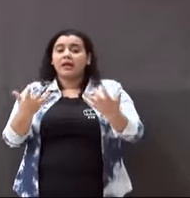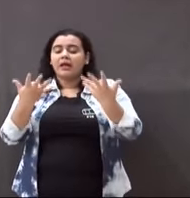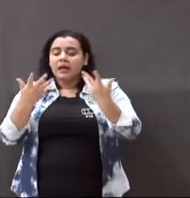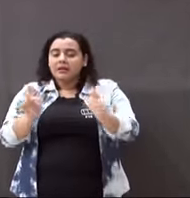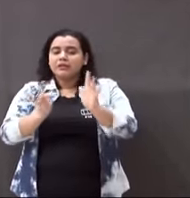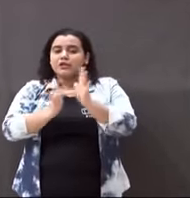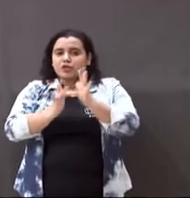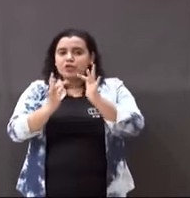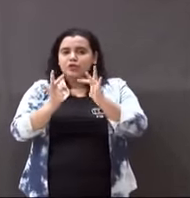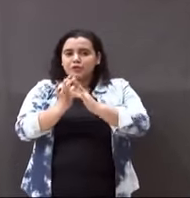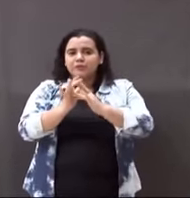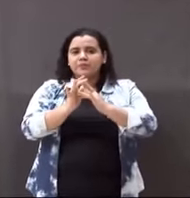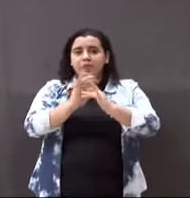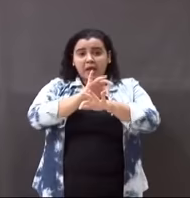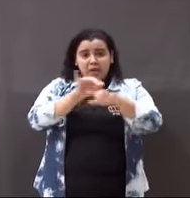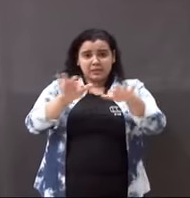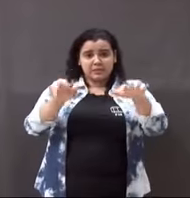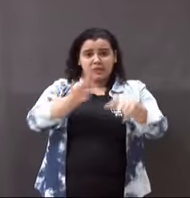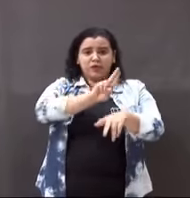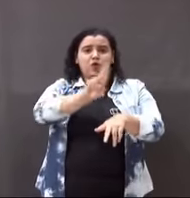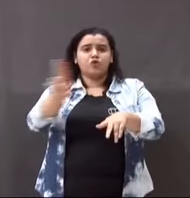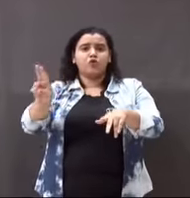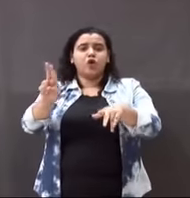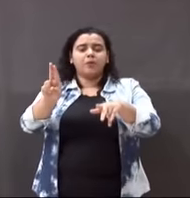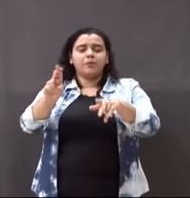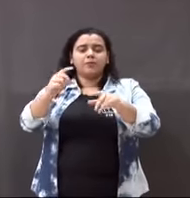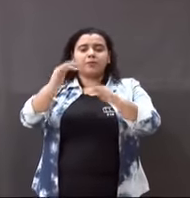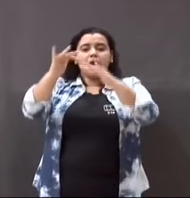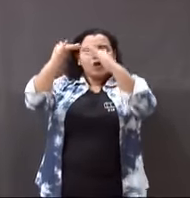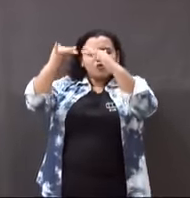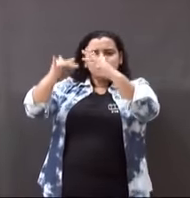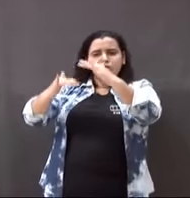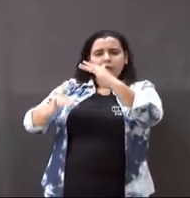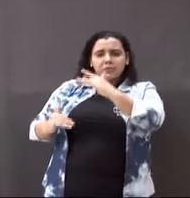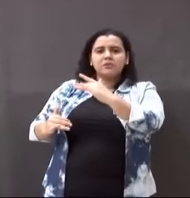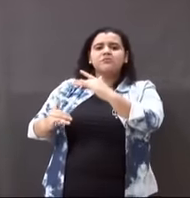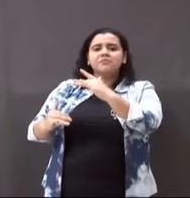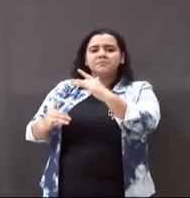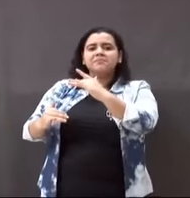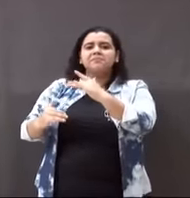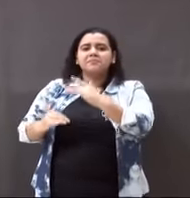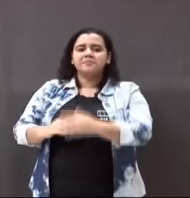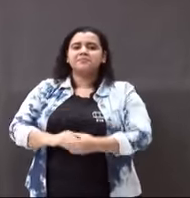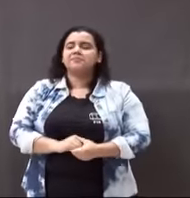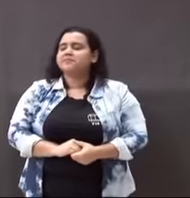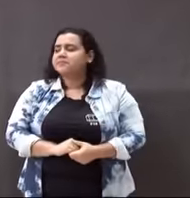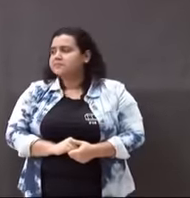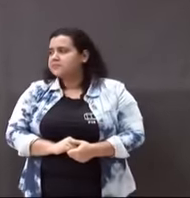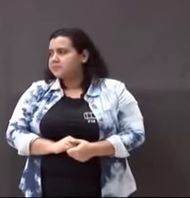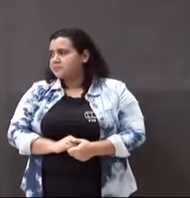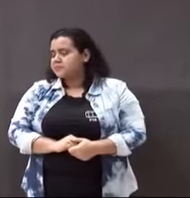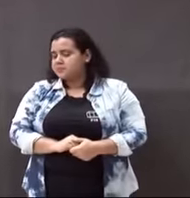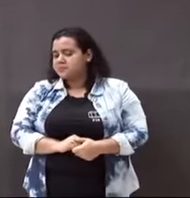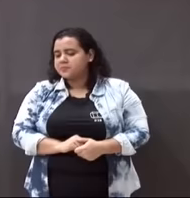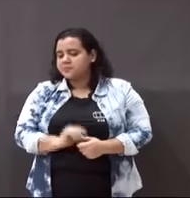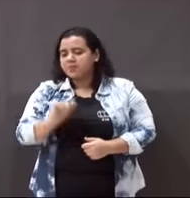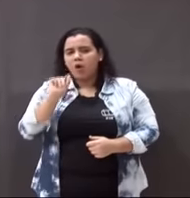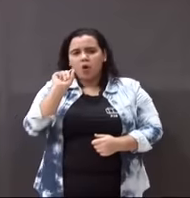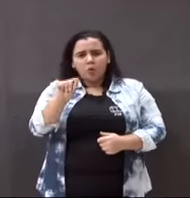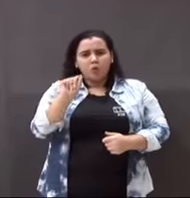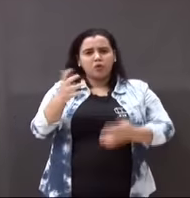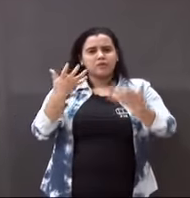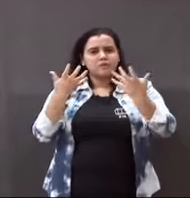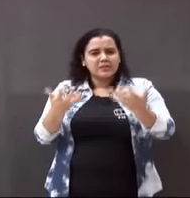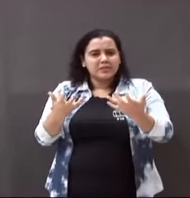te abraçou aqui. Então não adianta tentar, porque hoje não vai dar. O que você quer? Não, não, o que